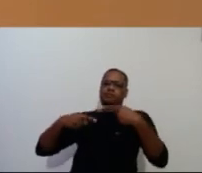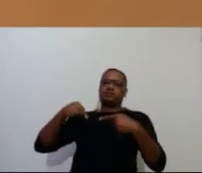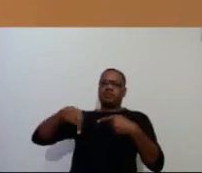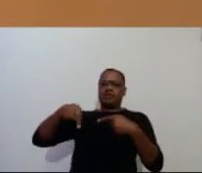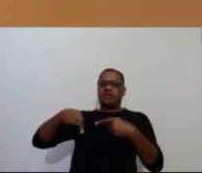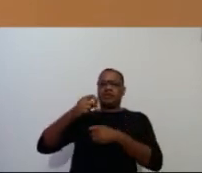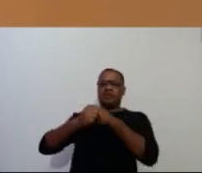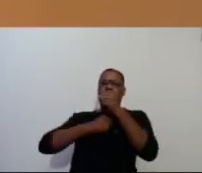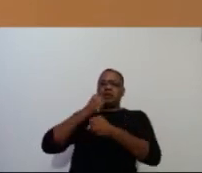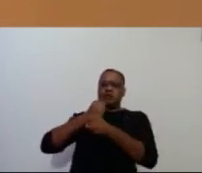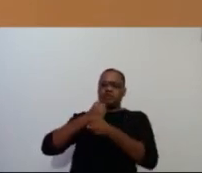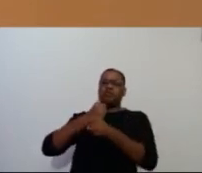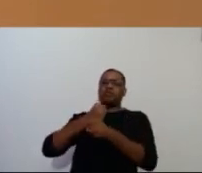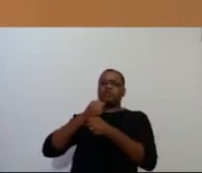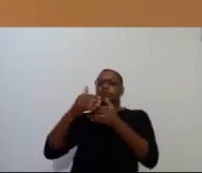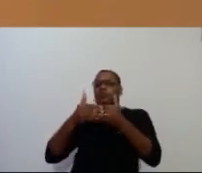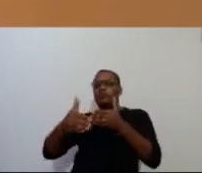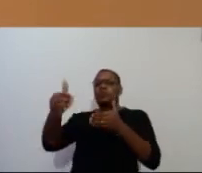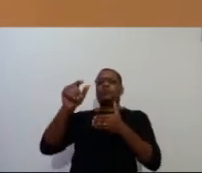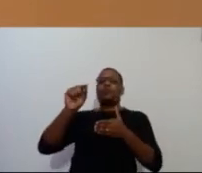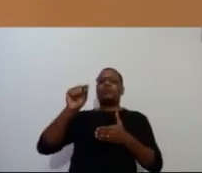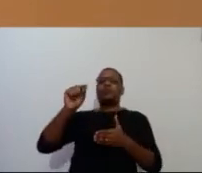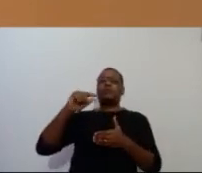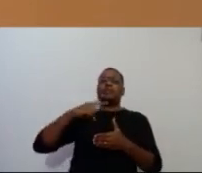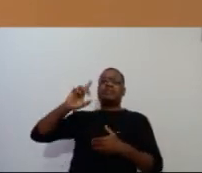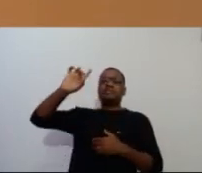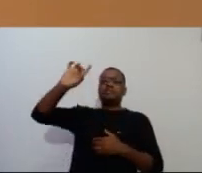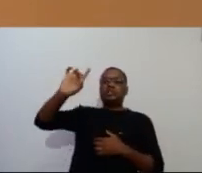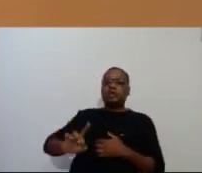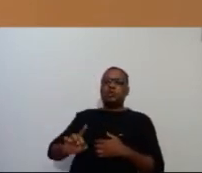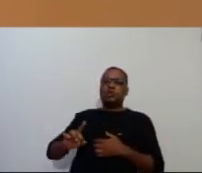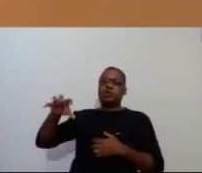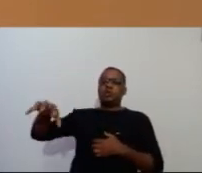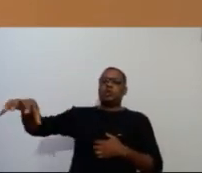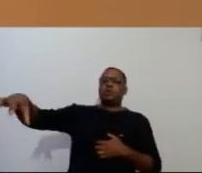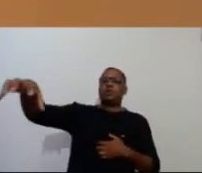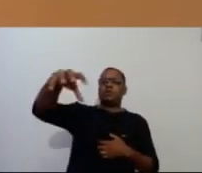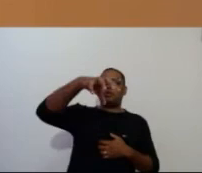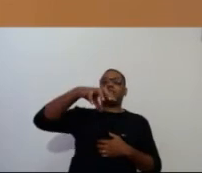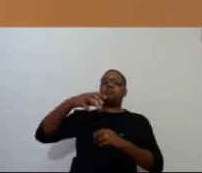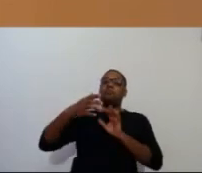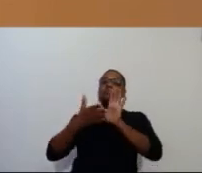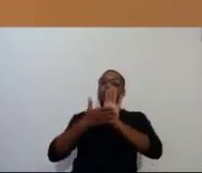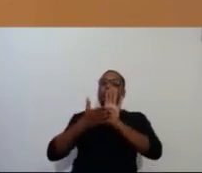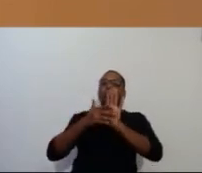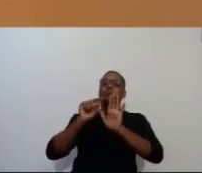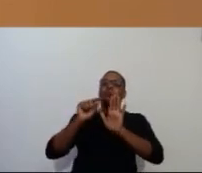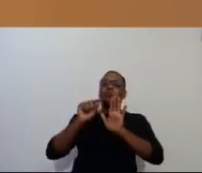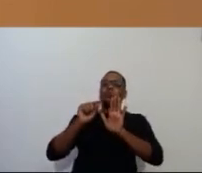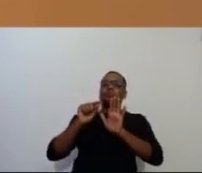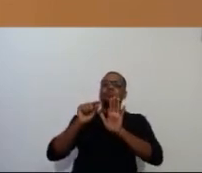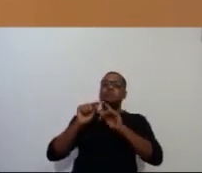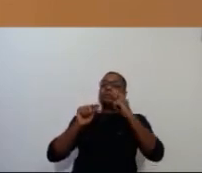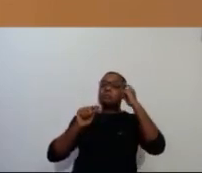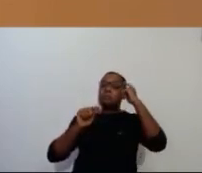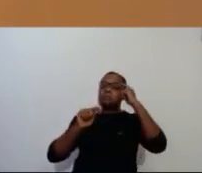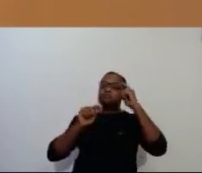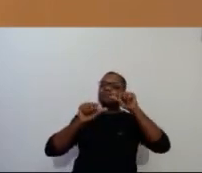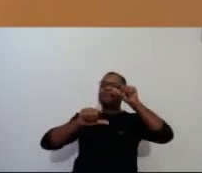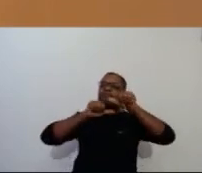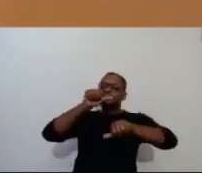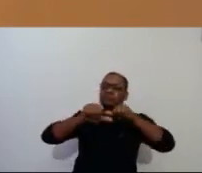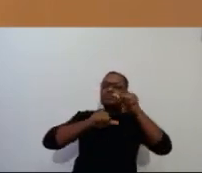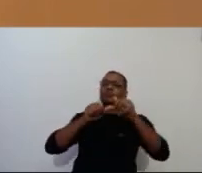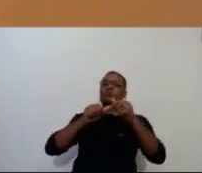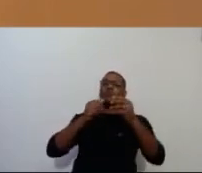ano, os diretores regionais propuseram que a gente reveja, que a gente pense como é que a gente